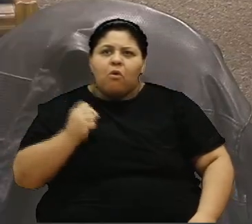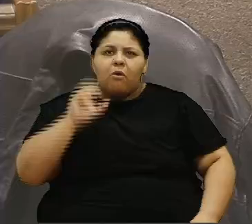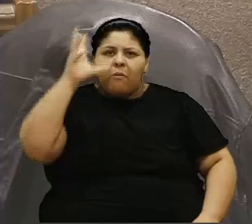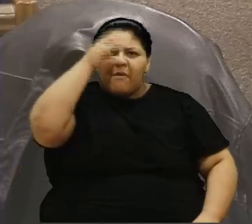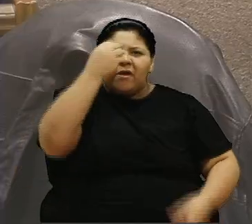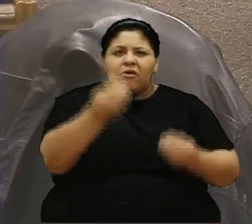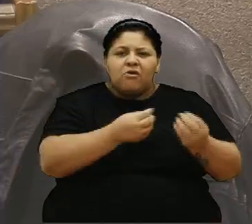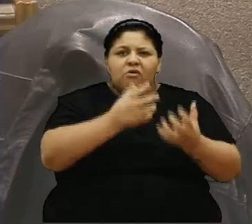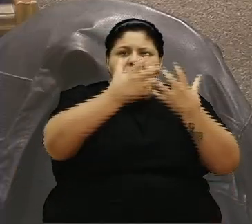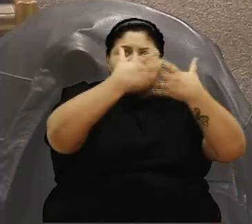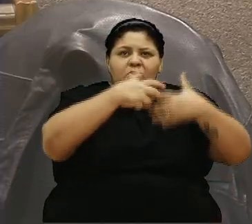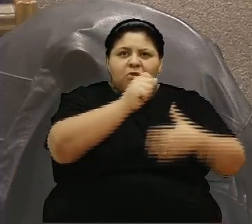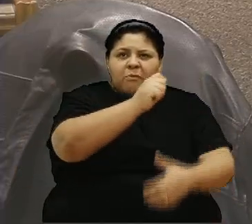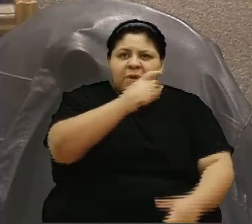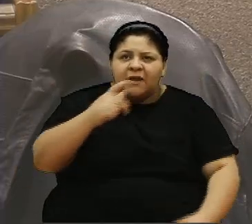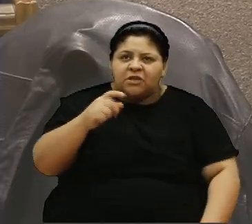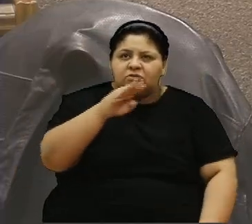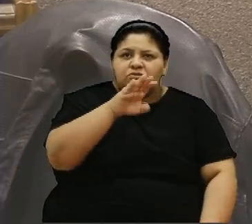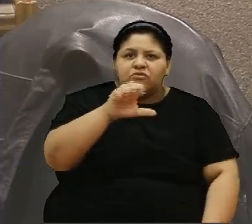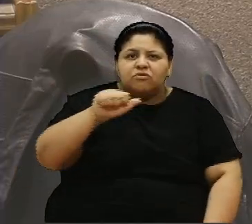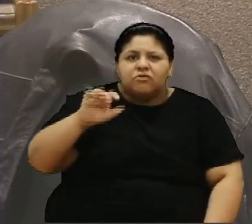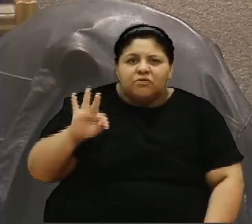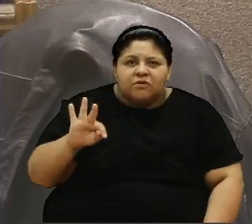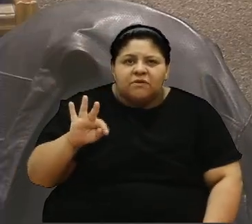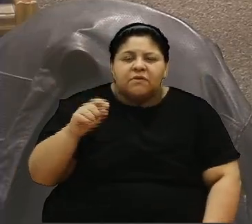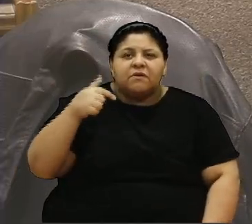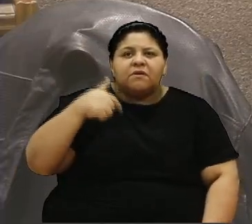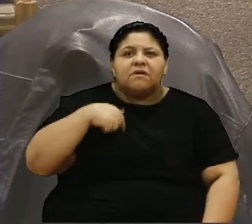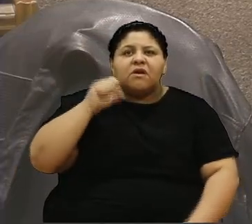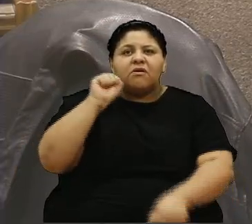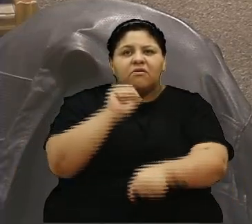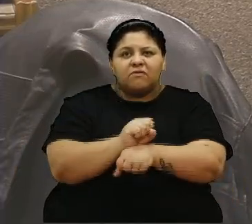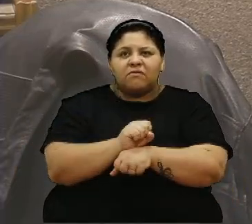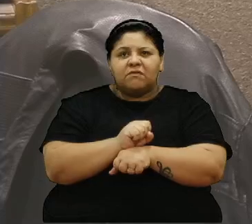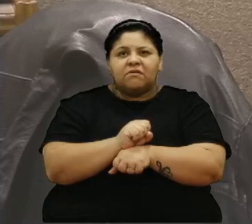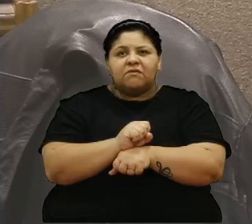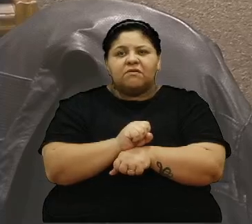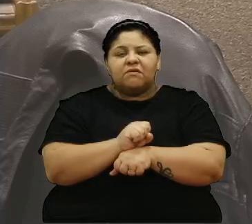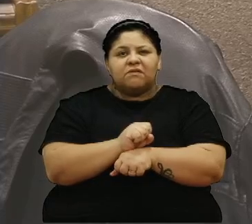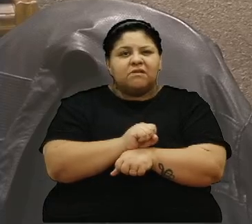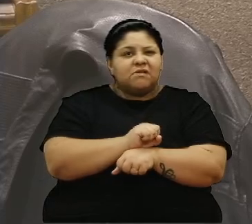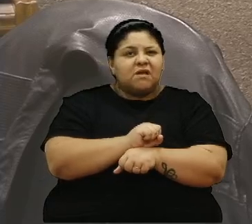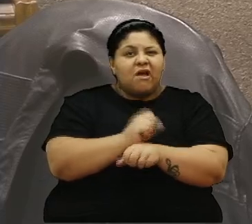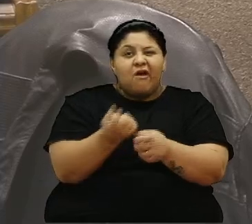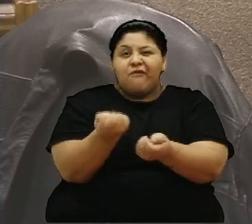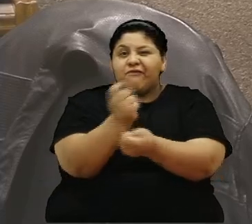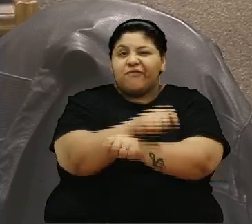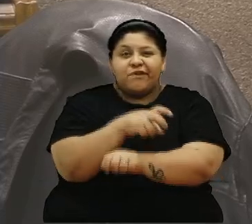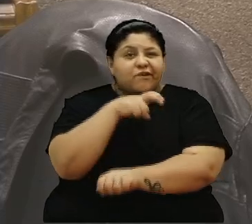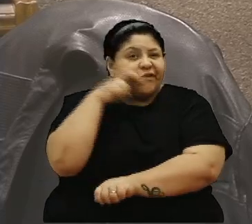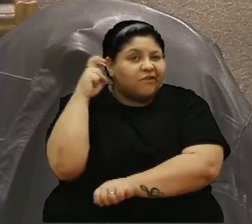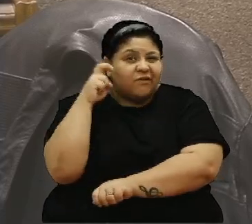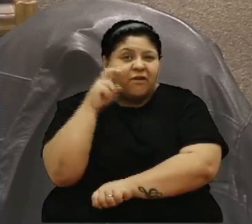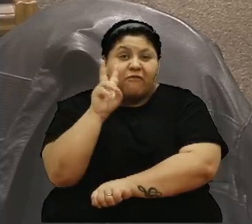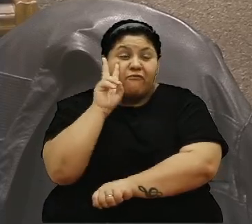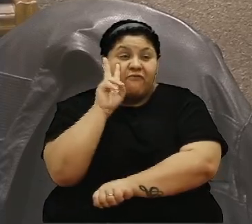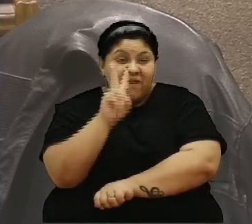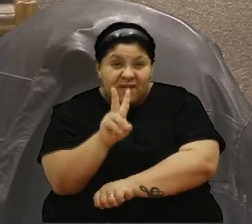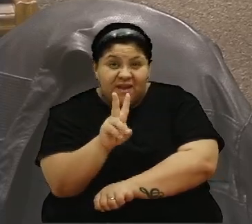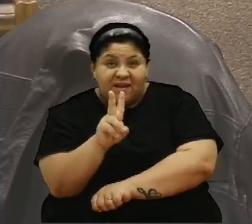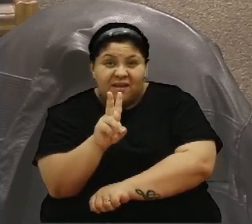funciona o aplicativo de bet. Eu espero que essa CPMI não vire a vergonha, porque, sinceramente, pessoal, assistir aquilo